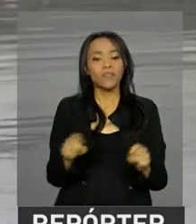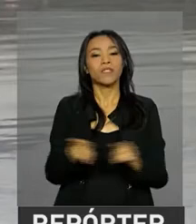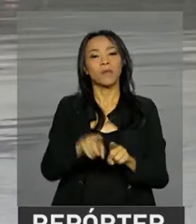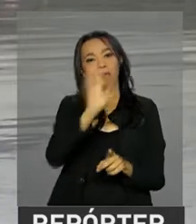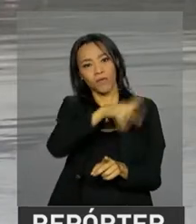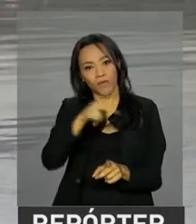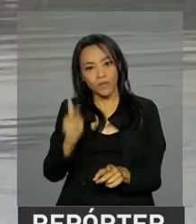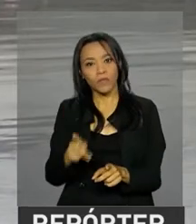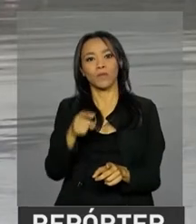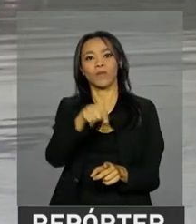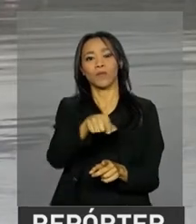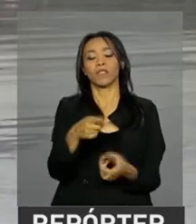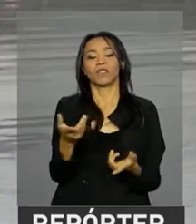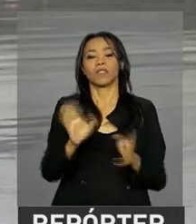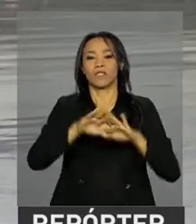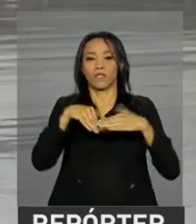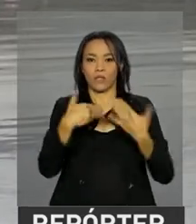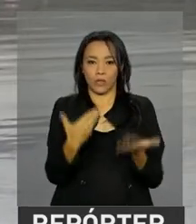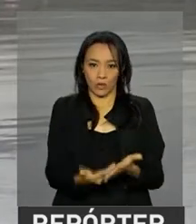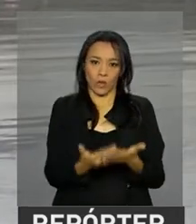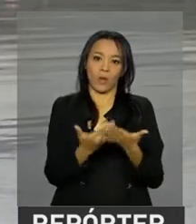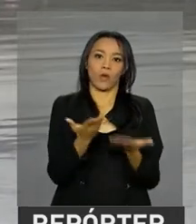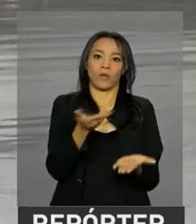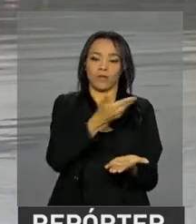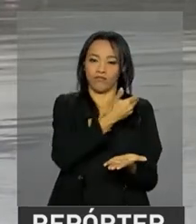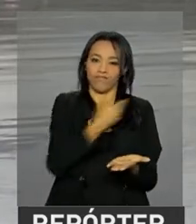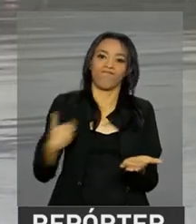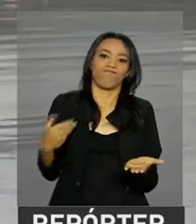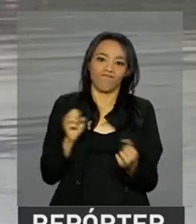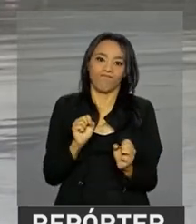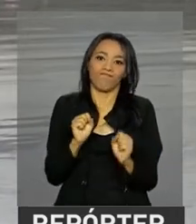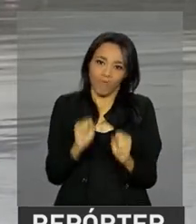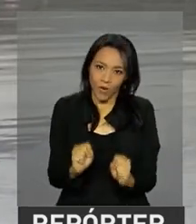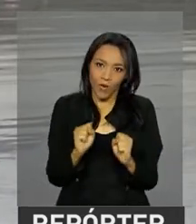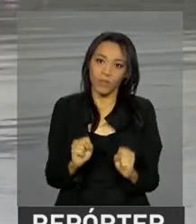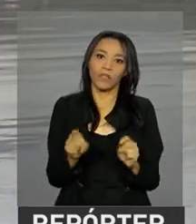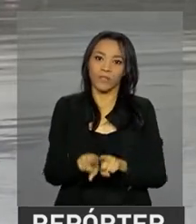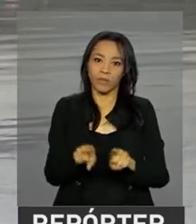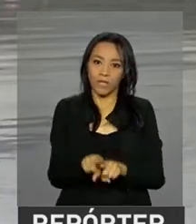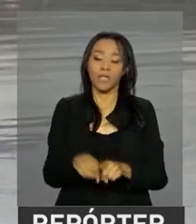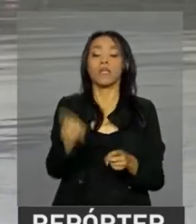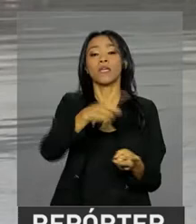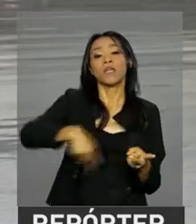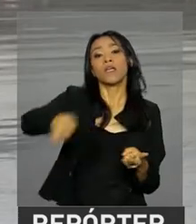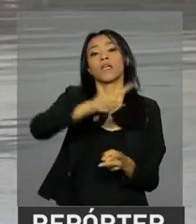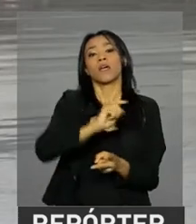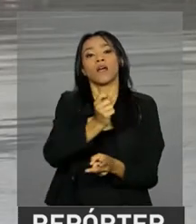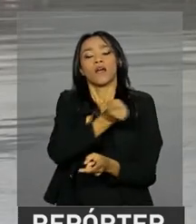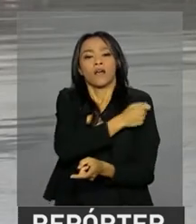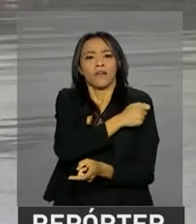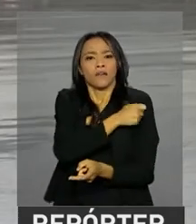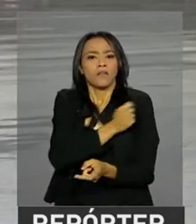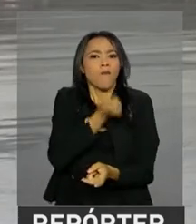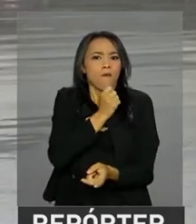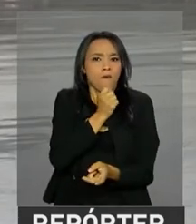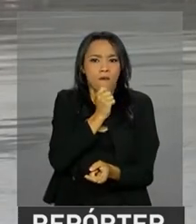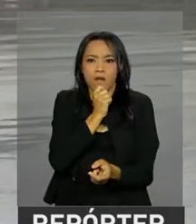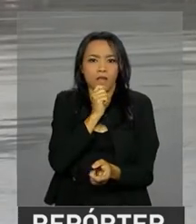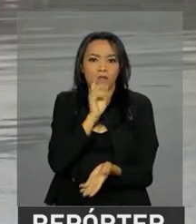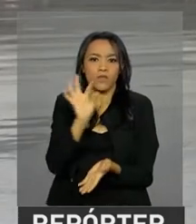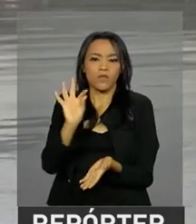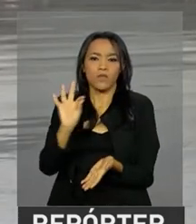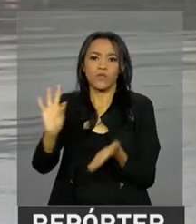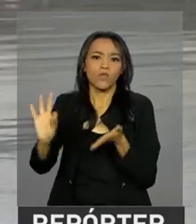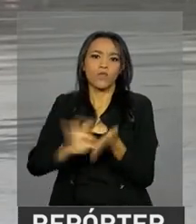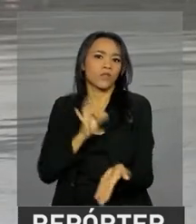pública de ensino. Nessa etapa, como você falou, é sempre bom ressaltar, podem participar os estudantes que não estão matriculados